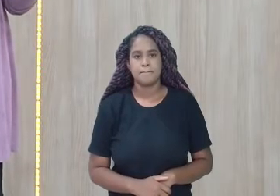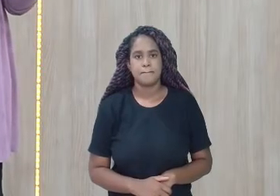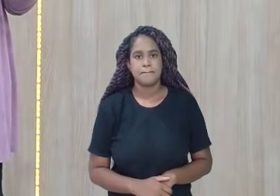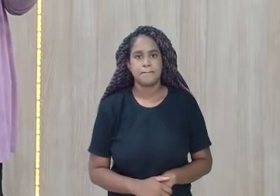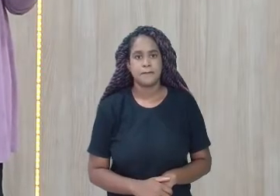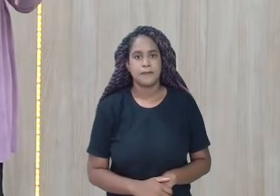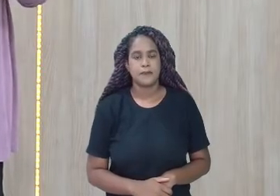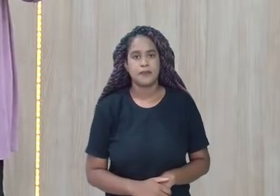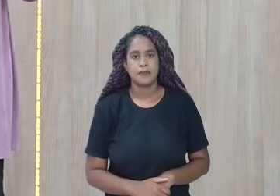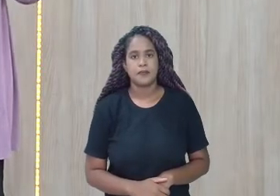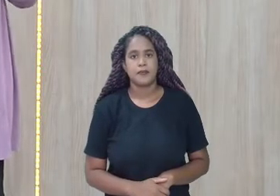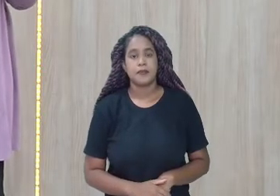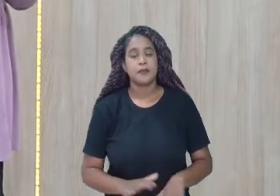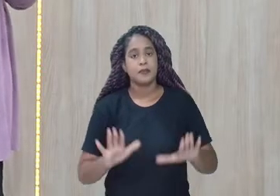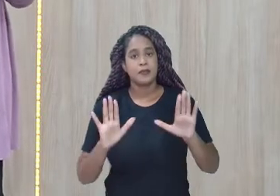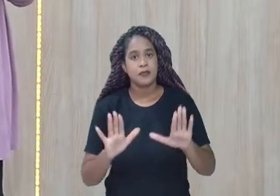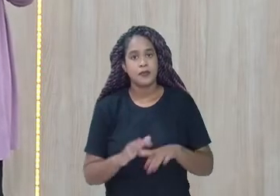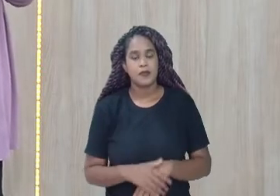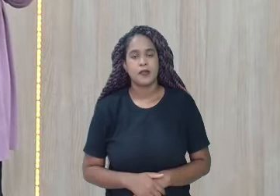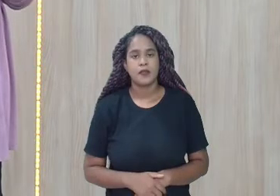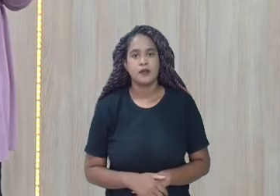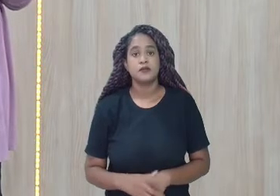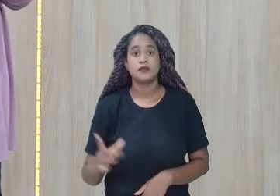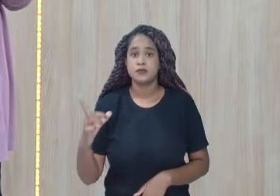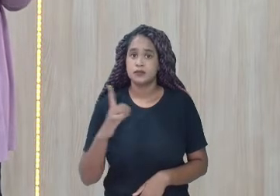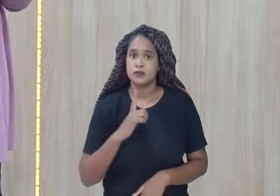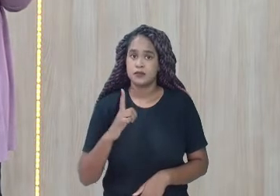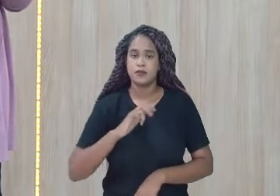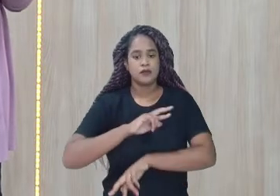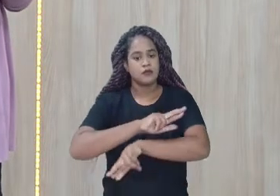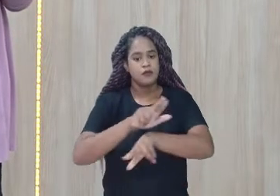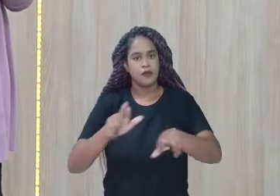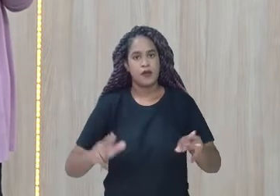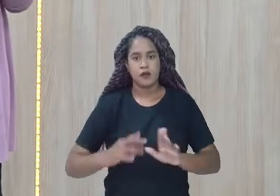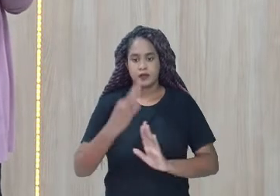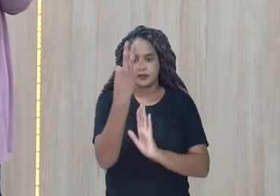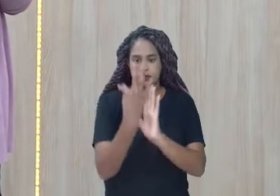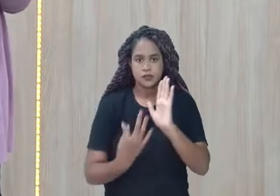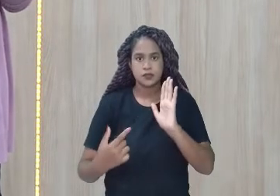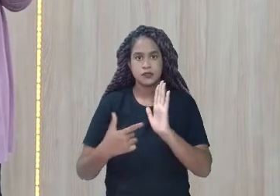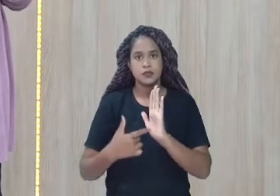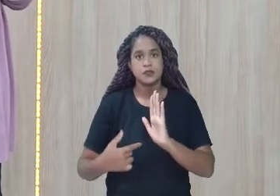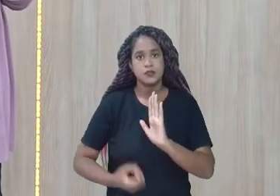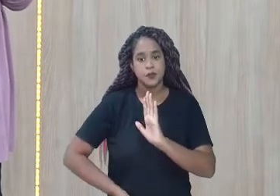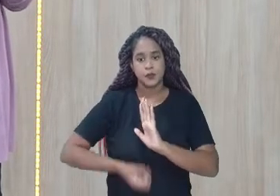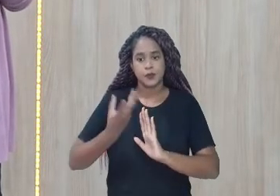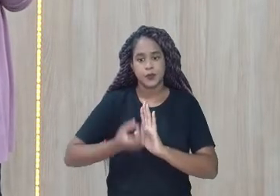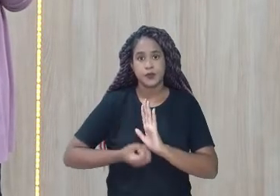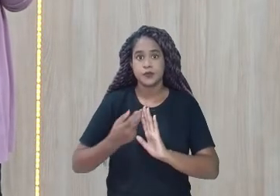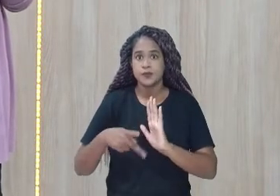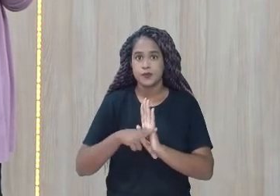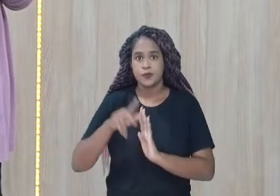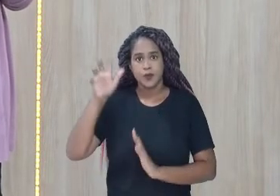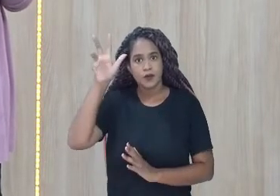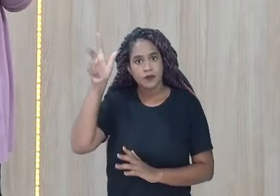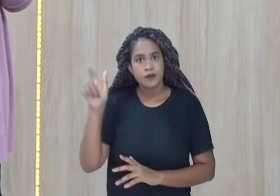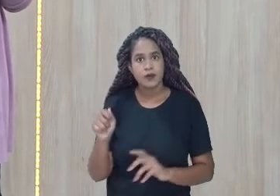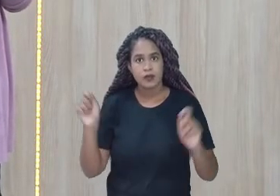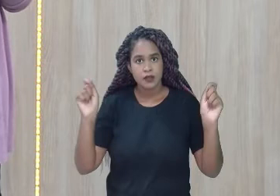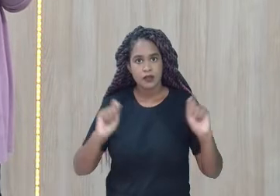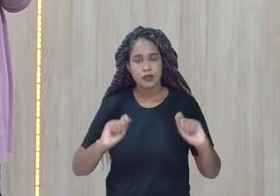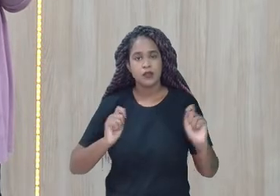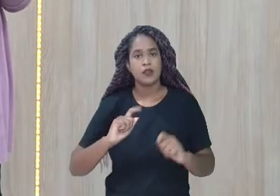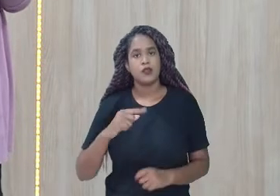é difícil conseguir, mas há muitos e muitos textos e produções africanas que podem fazer parte do